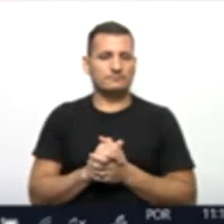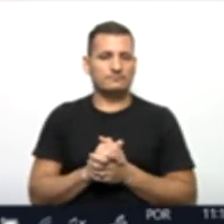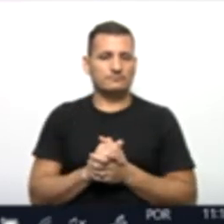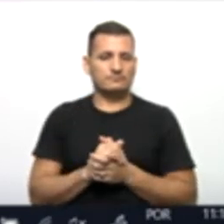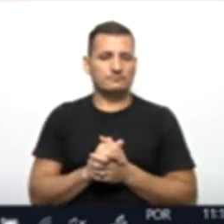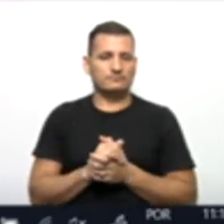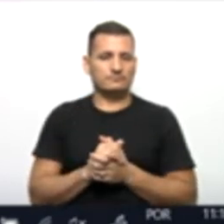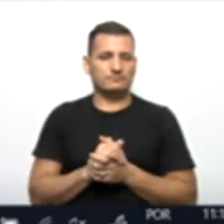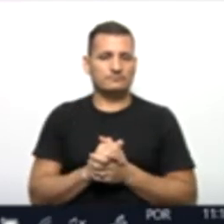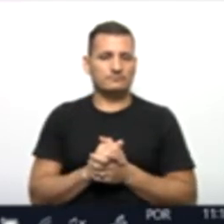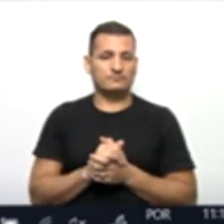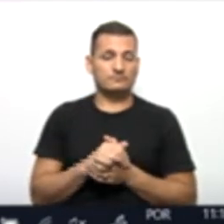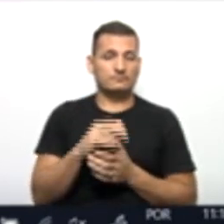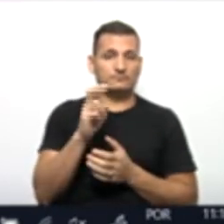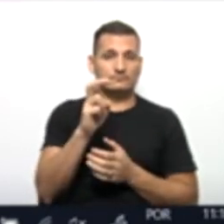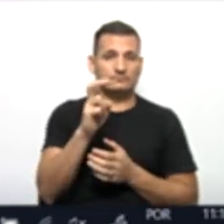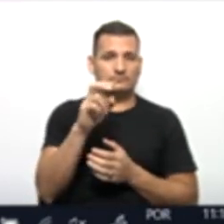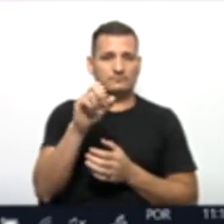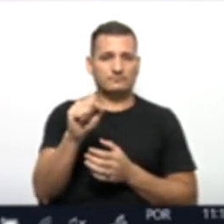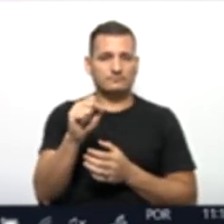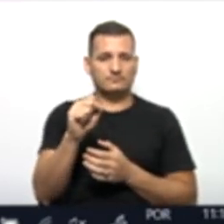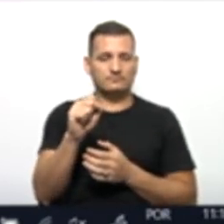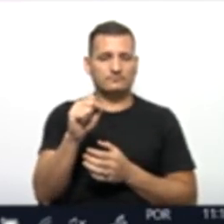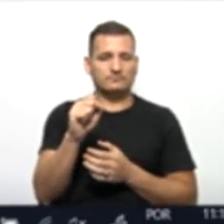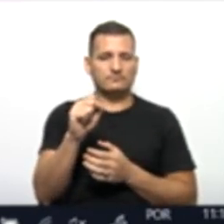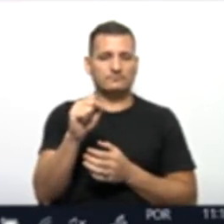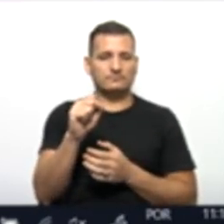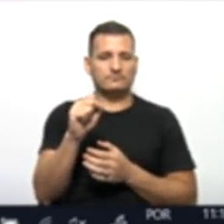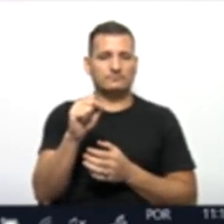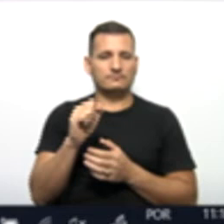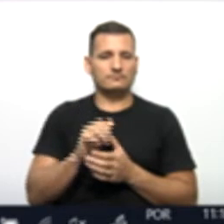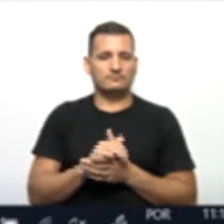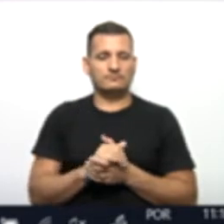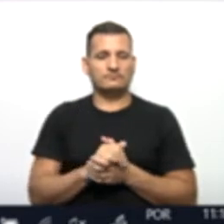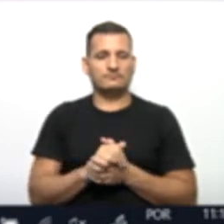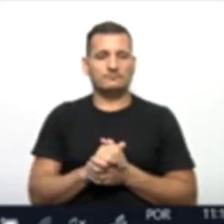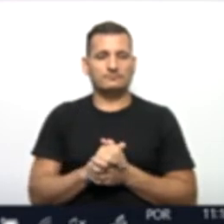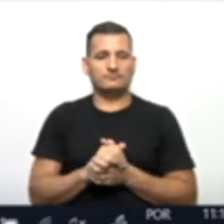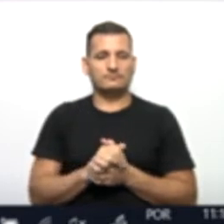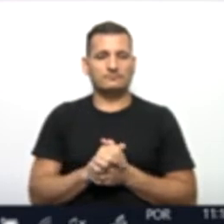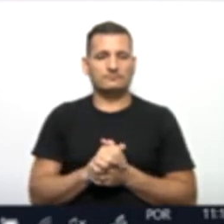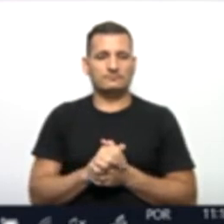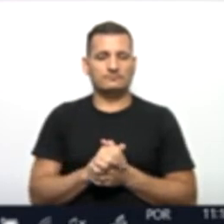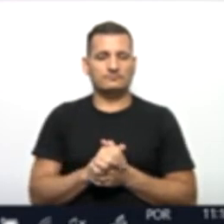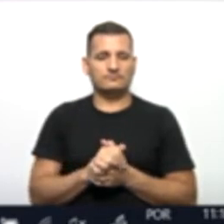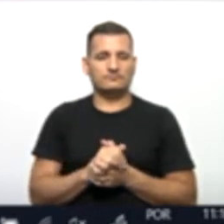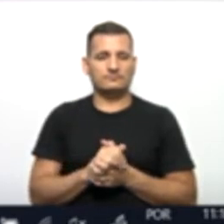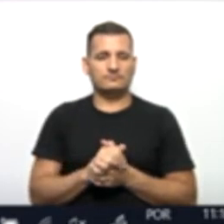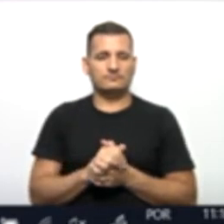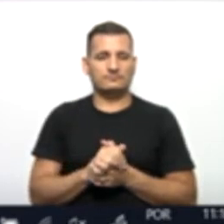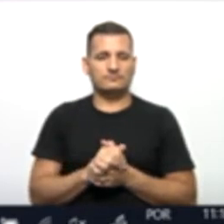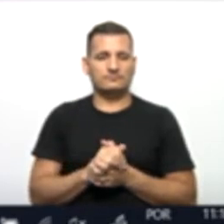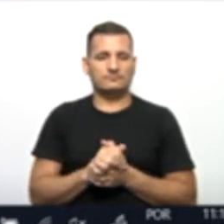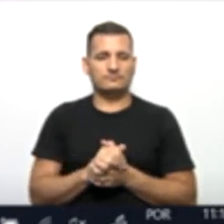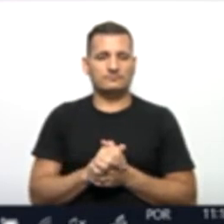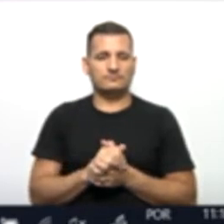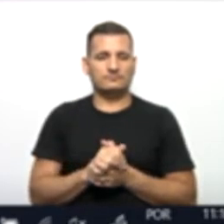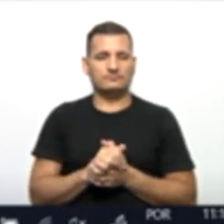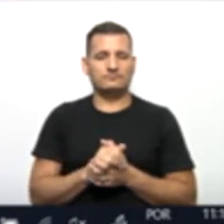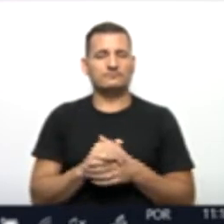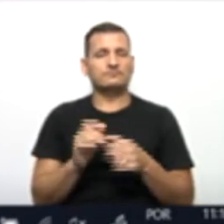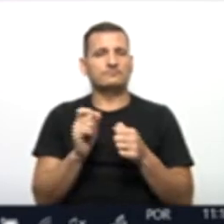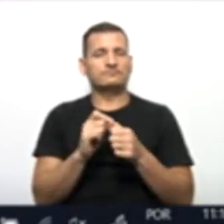na linha 58 é onde eu vou fazer aqui o meu